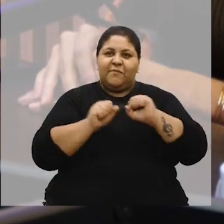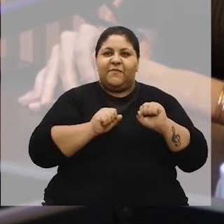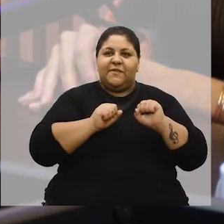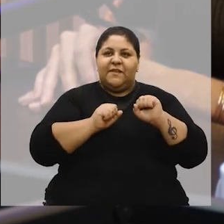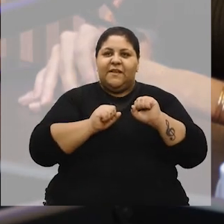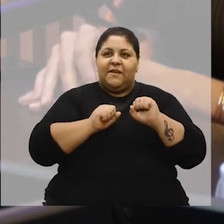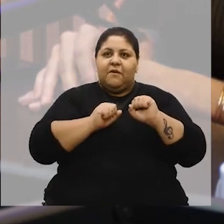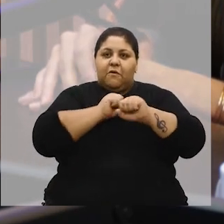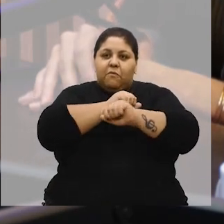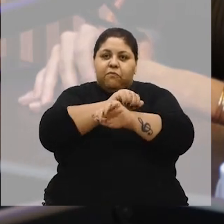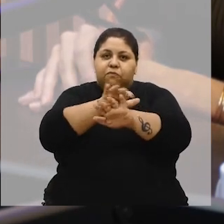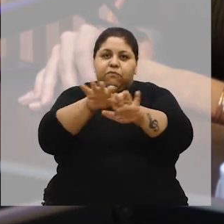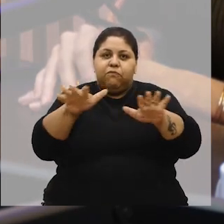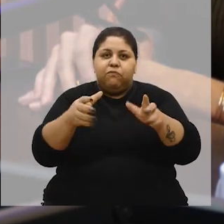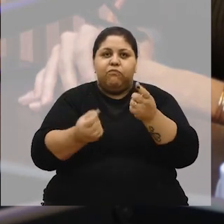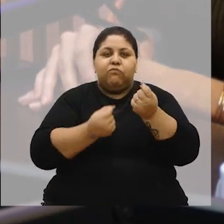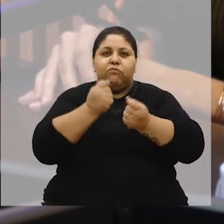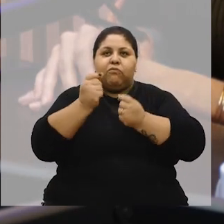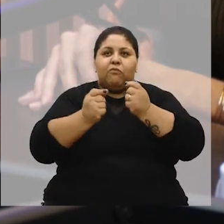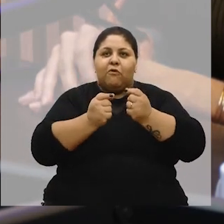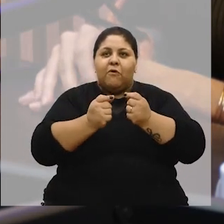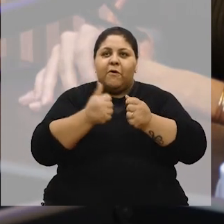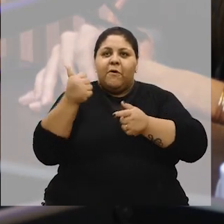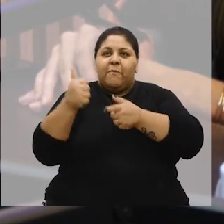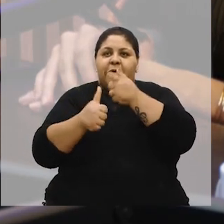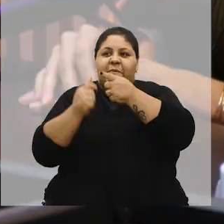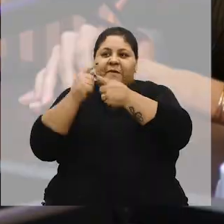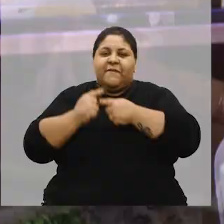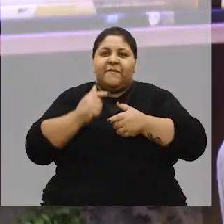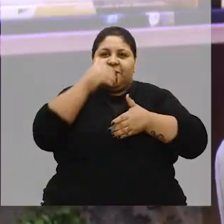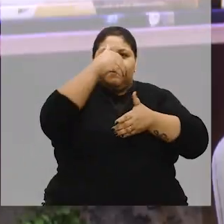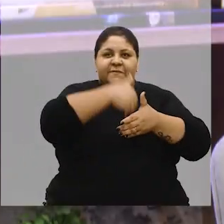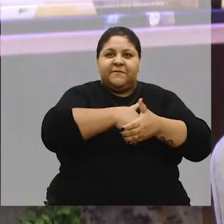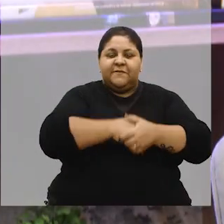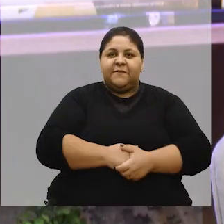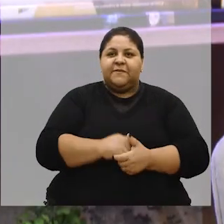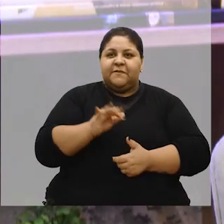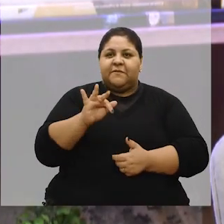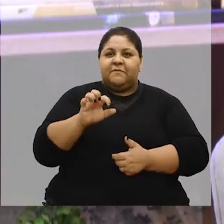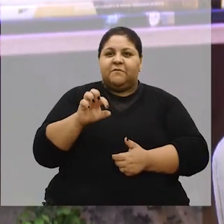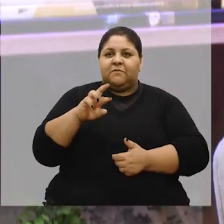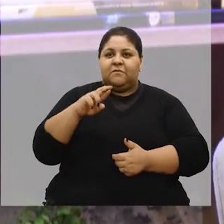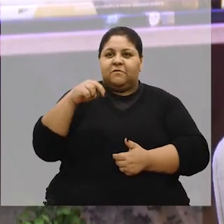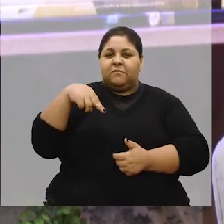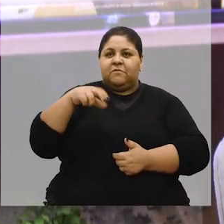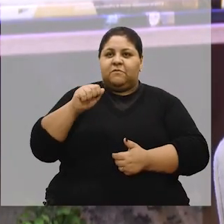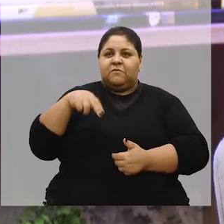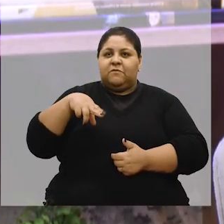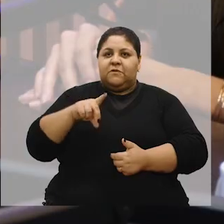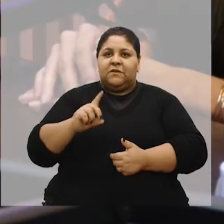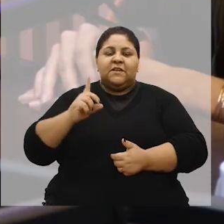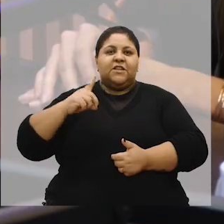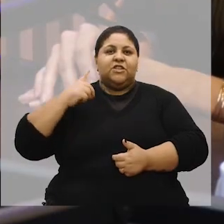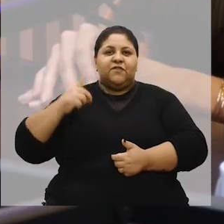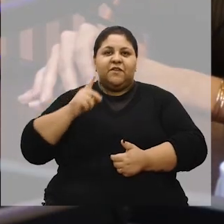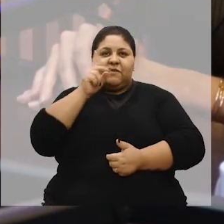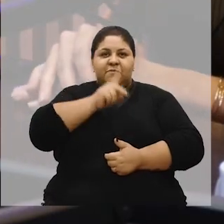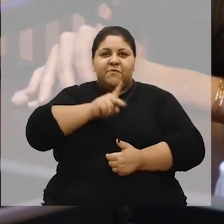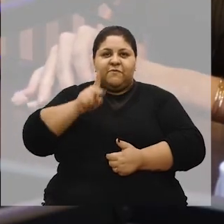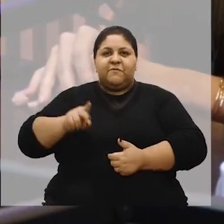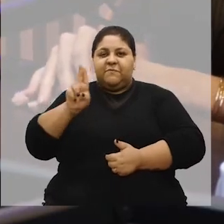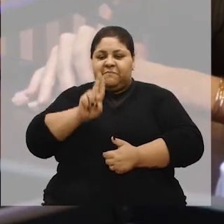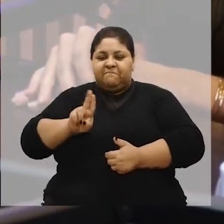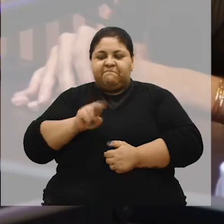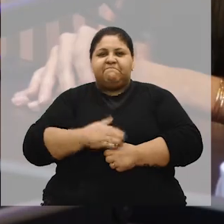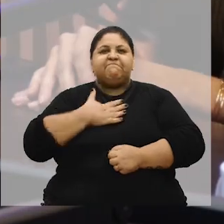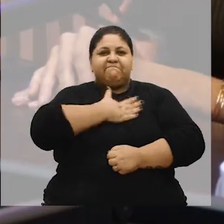compartilhar um pouco de como vai ser a primeira vez votando. Excelente. Fernanda Pimentel, advogada, professora universitária. Bem-vinda, Fernanda. Uma satisfação